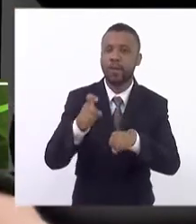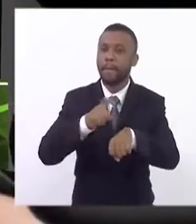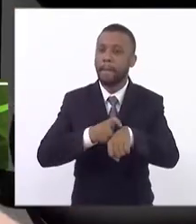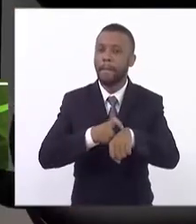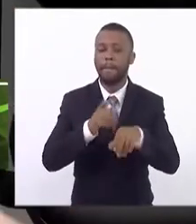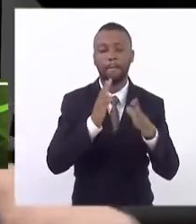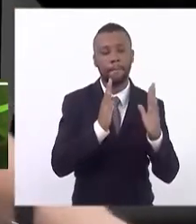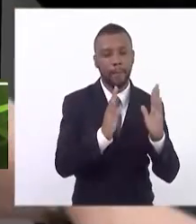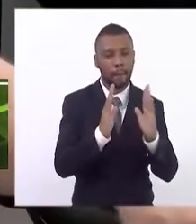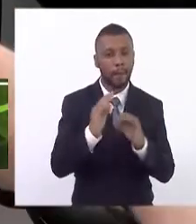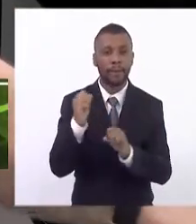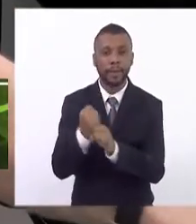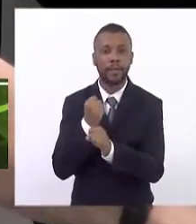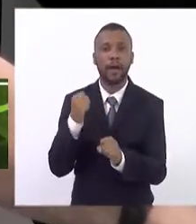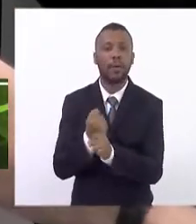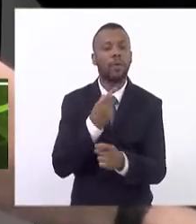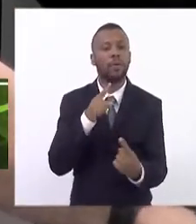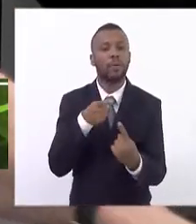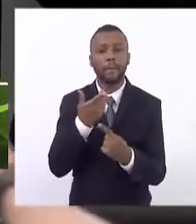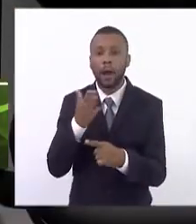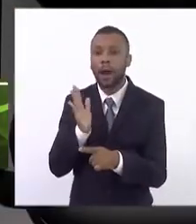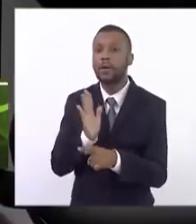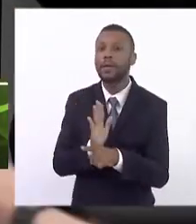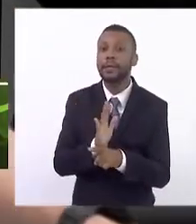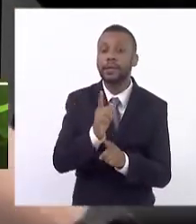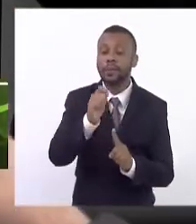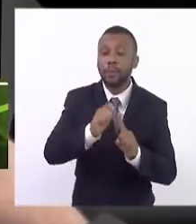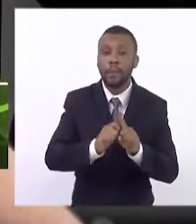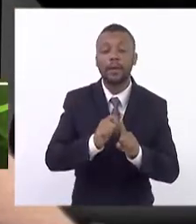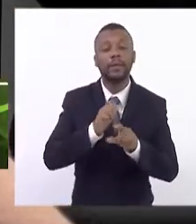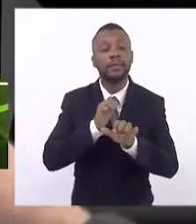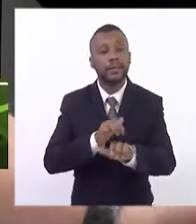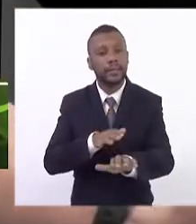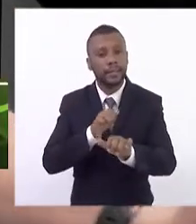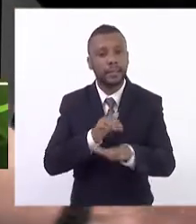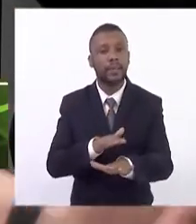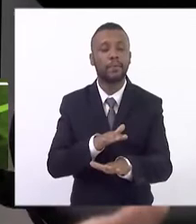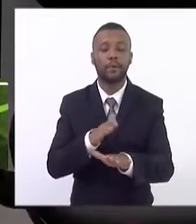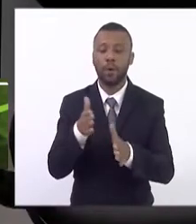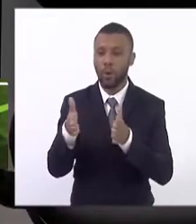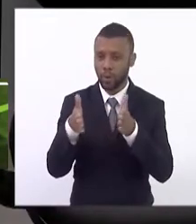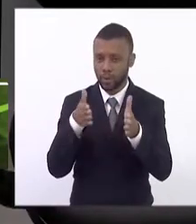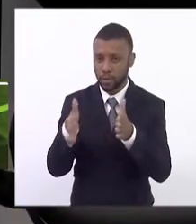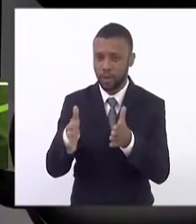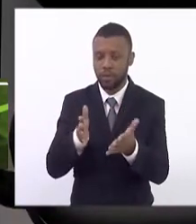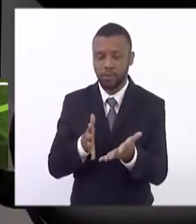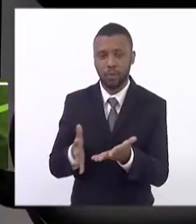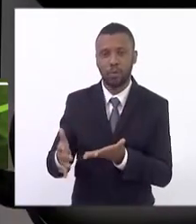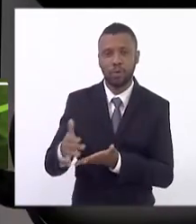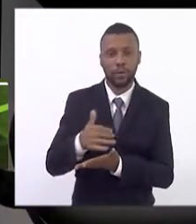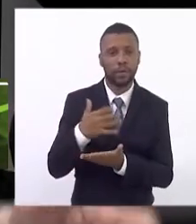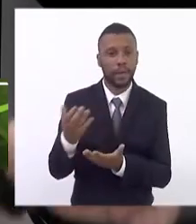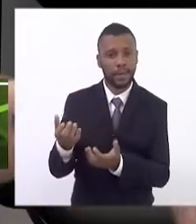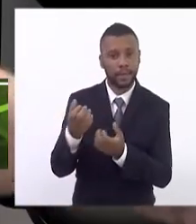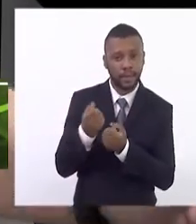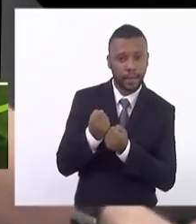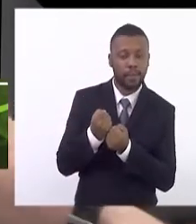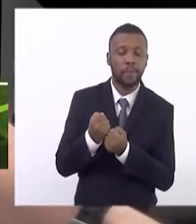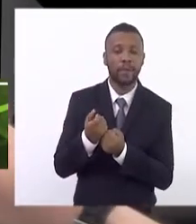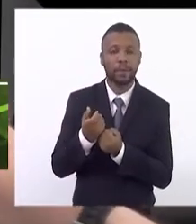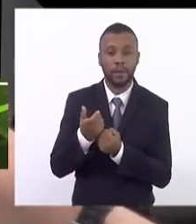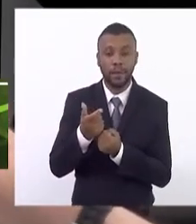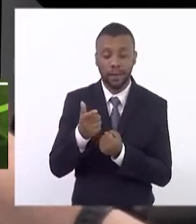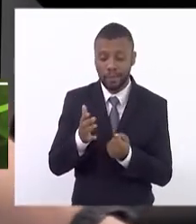para propiciar que, em setembro, o trecho de coletor que recebe o efluente de Jacarezinho